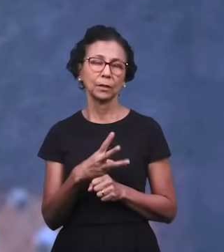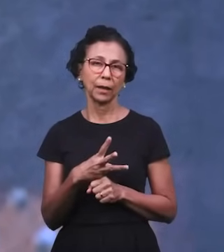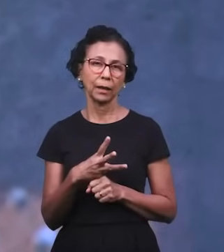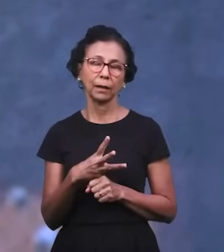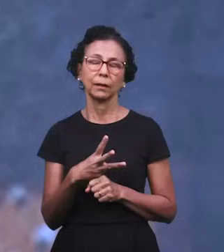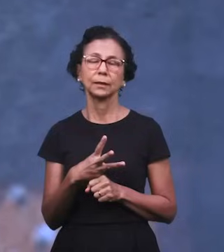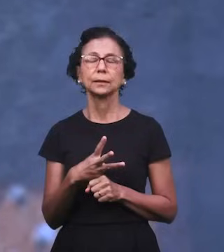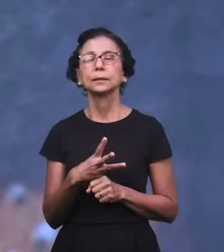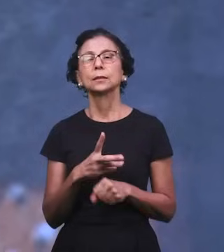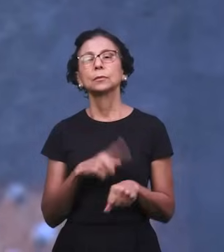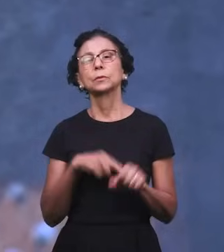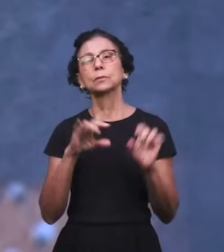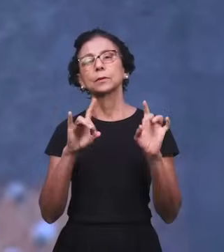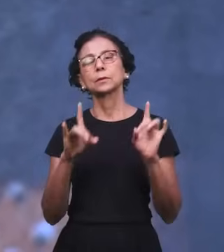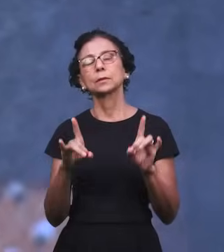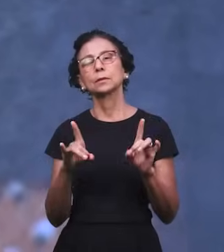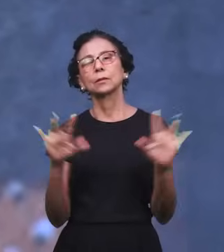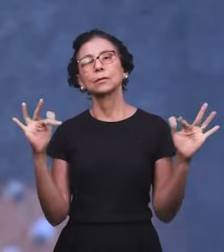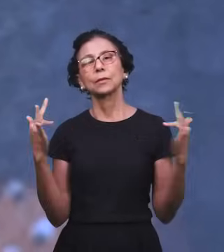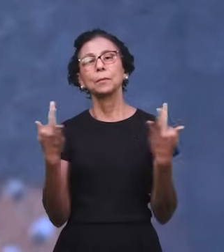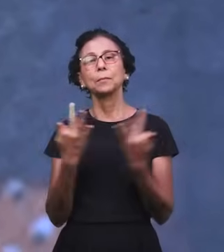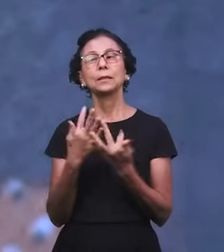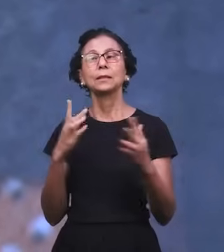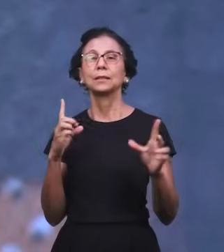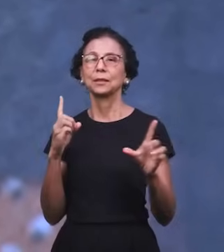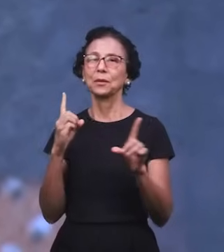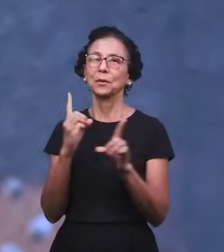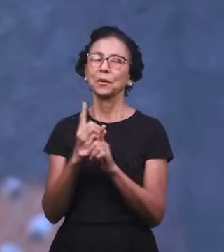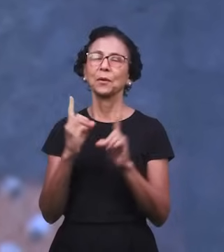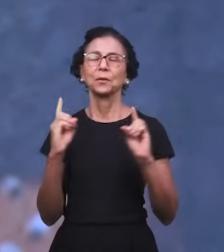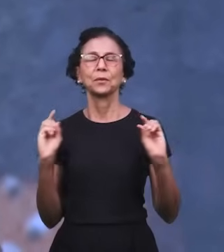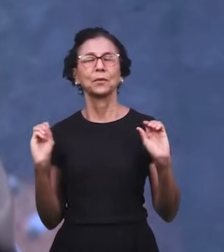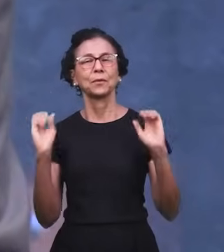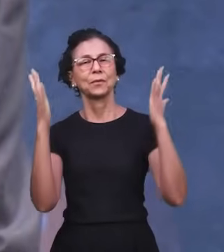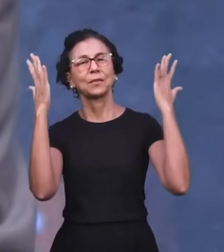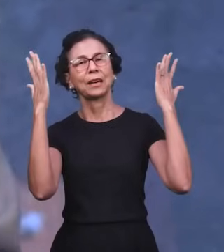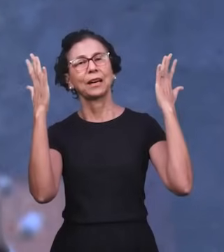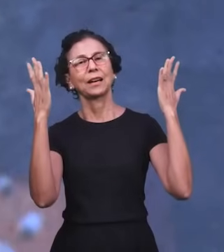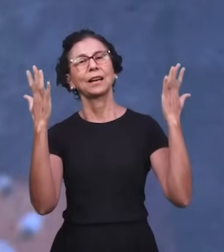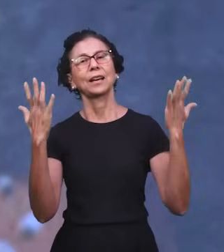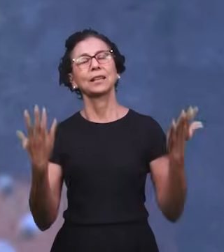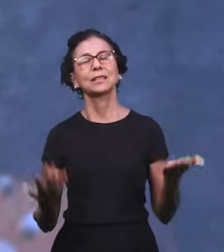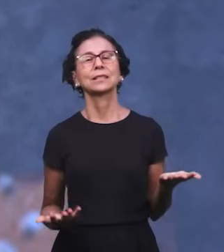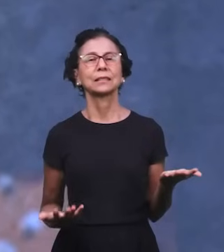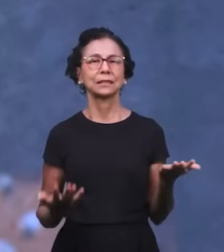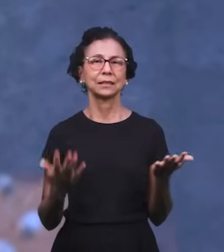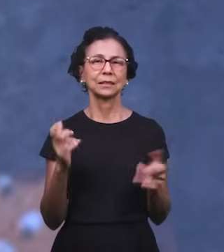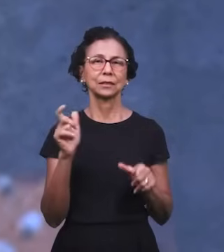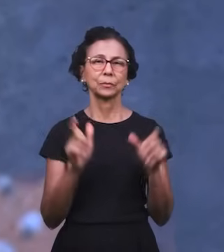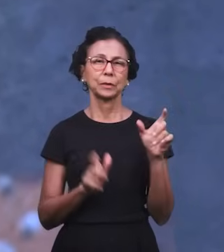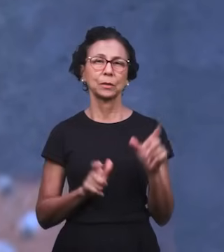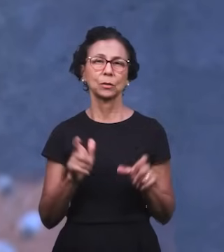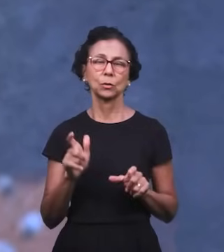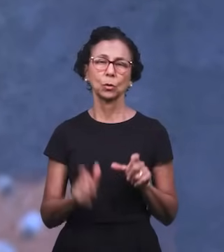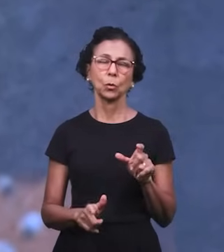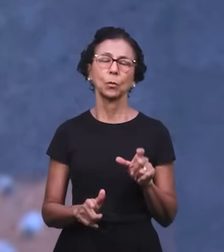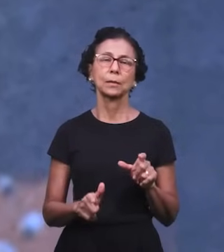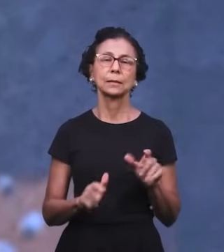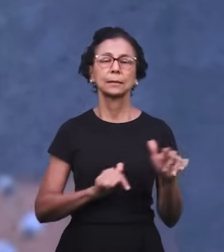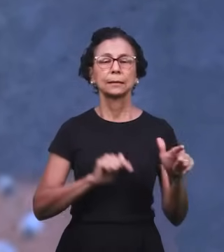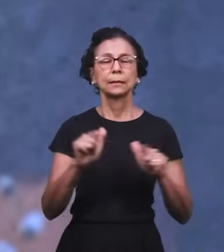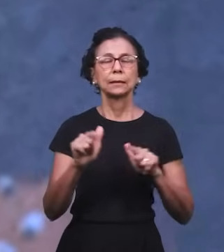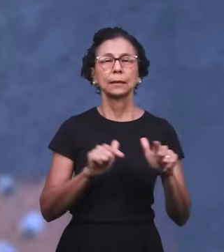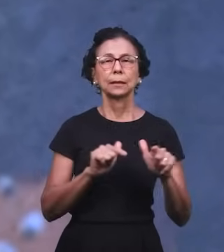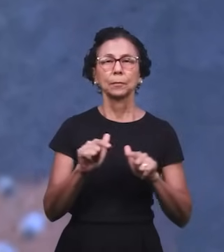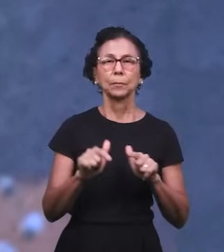que trabalham no comércio tem um momento melhor no ano, em termos de vendas, é um momento de presente, enfim, isso faz parte da cultura,